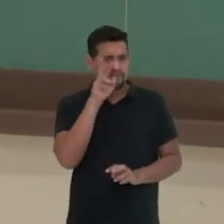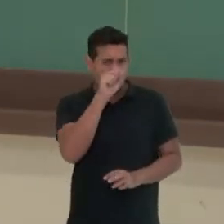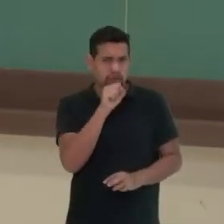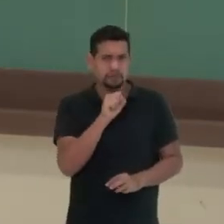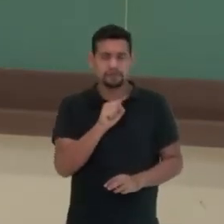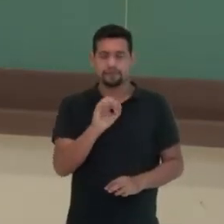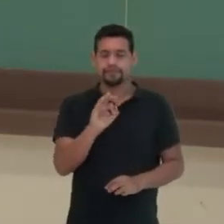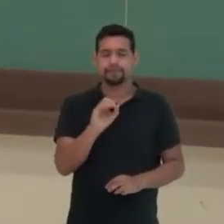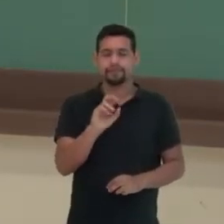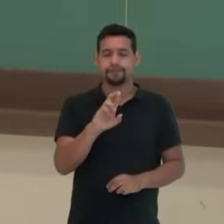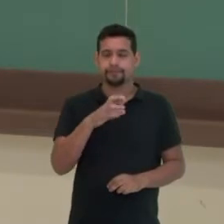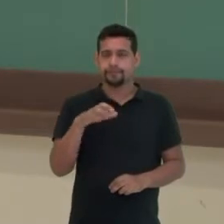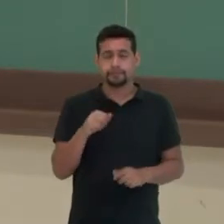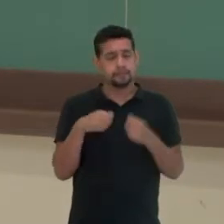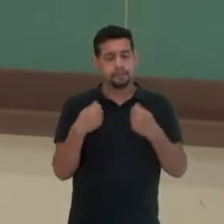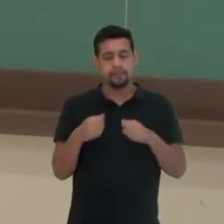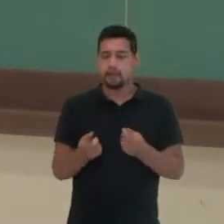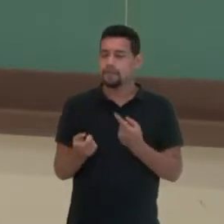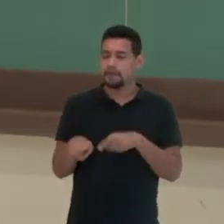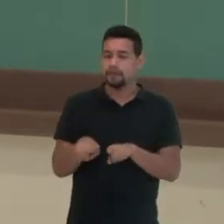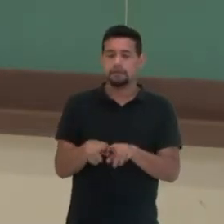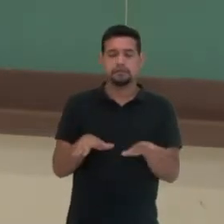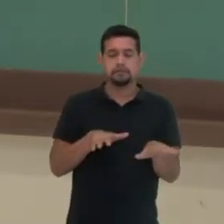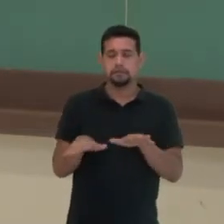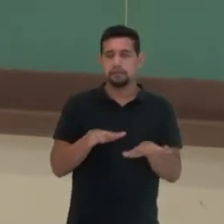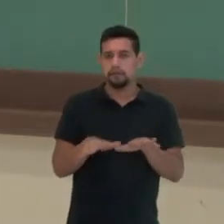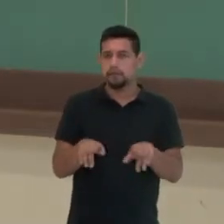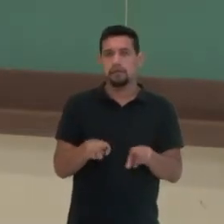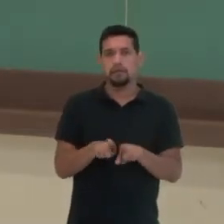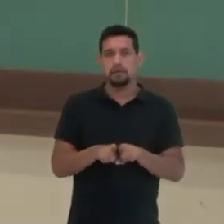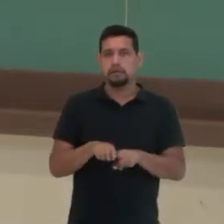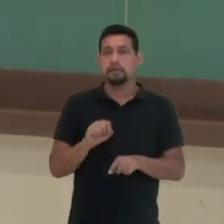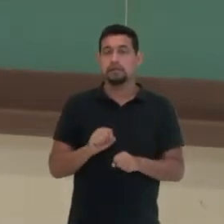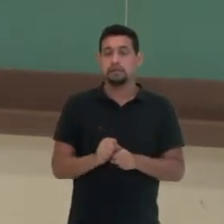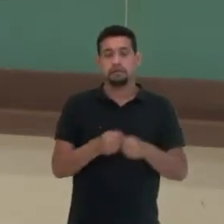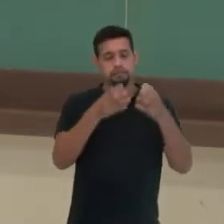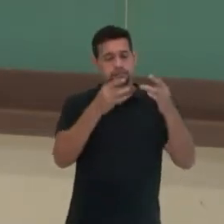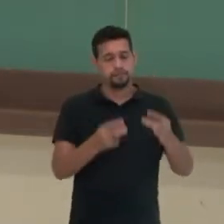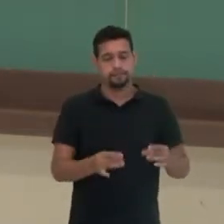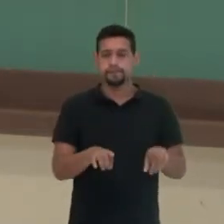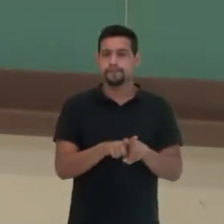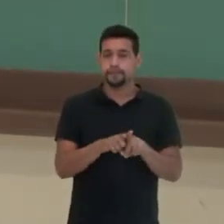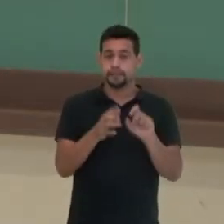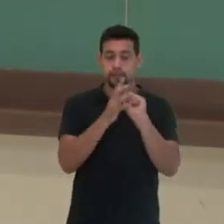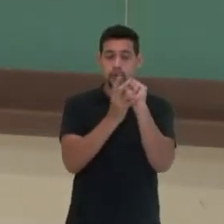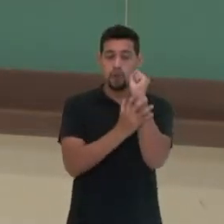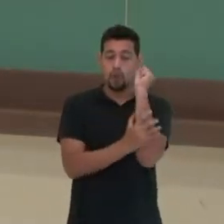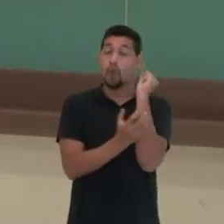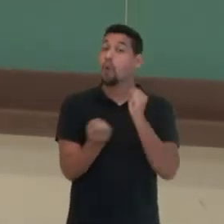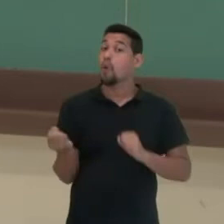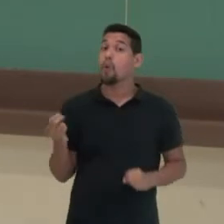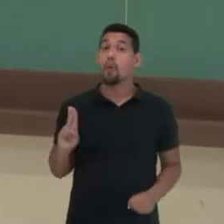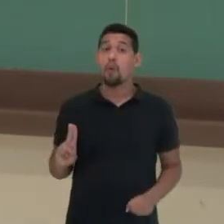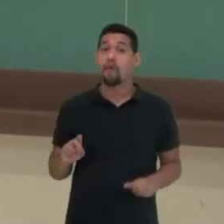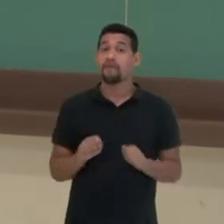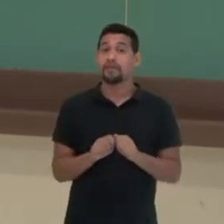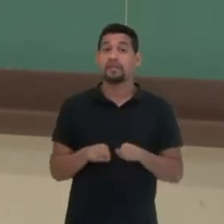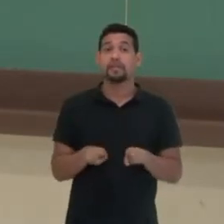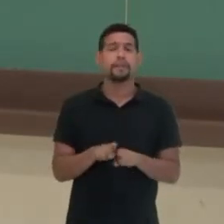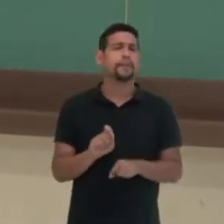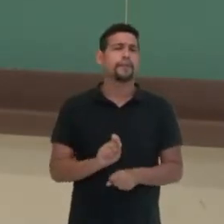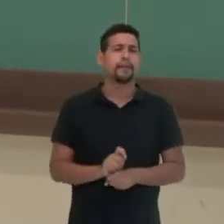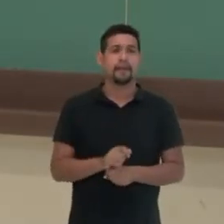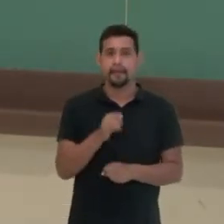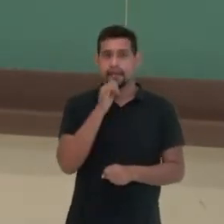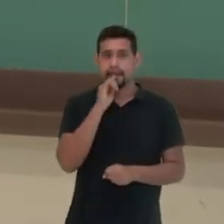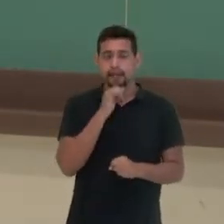ela é necessária para provocar um movimento, né, de um determinado corpo, ou então fazer também com que